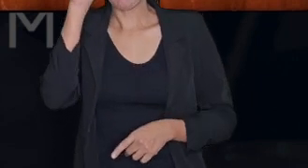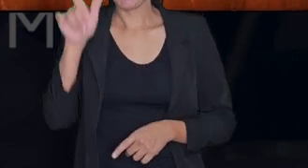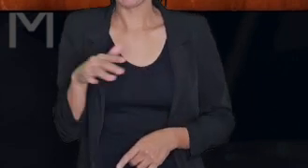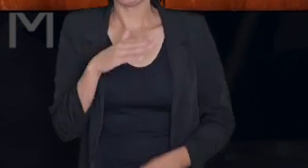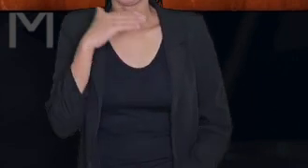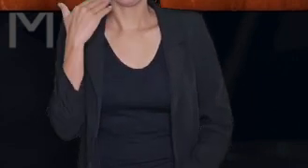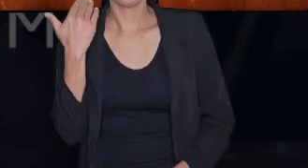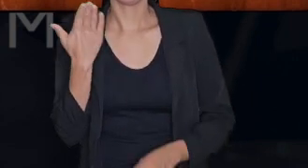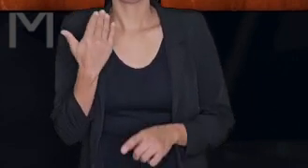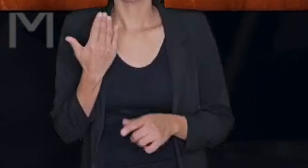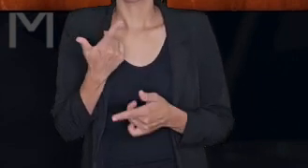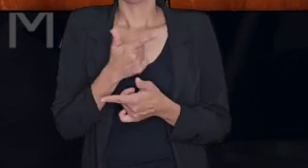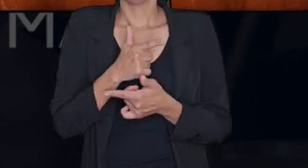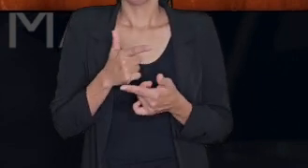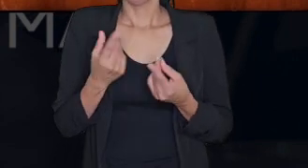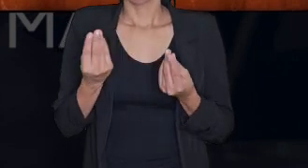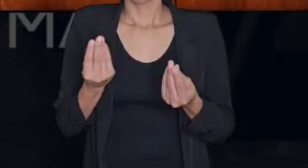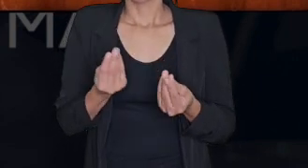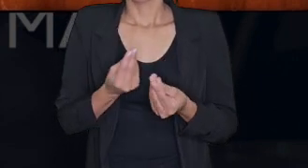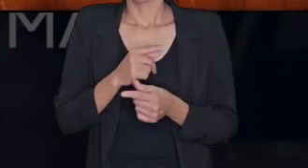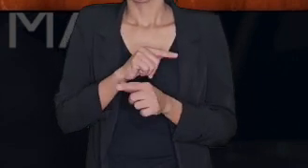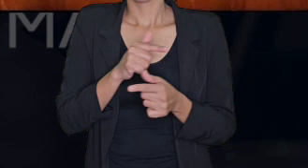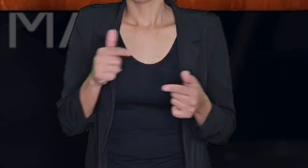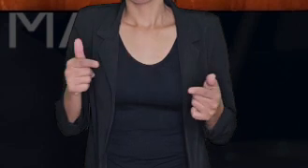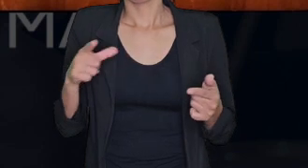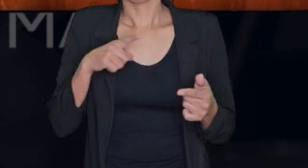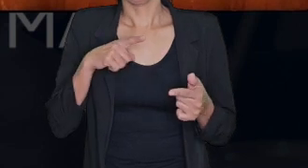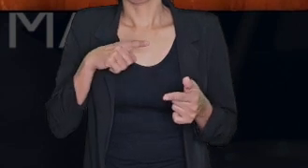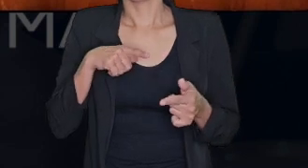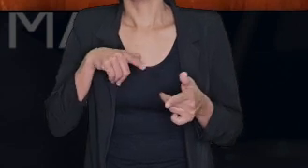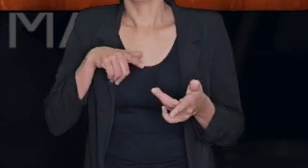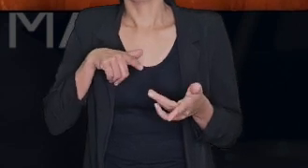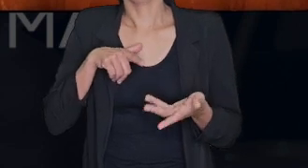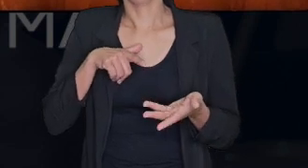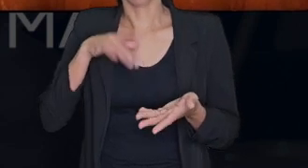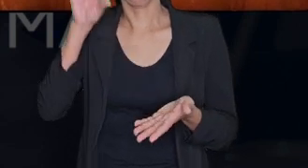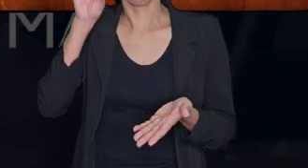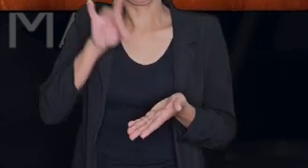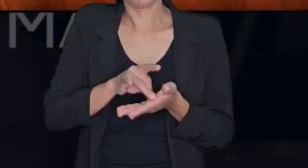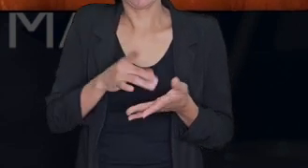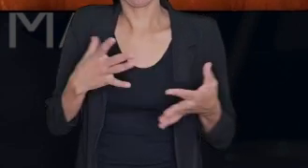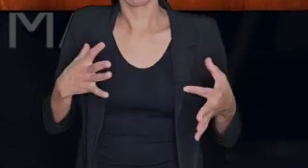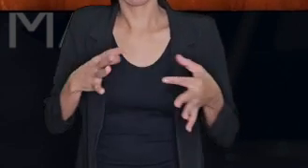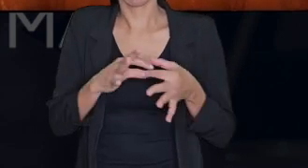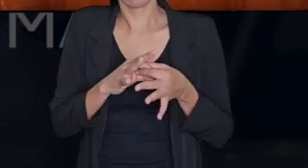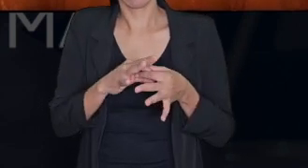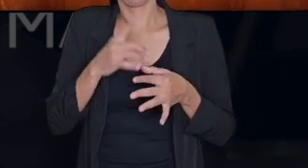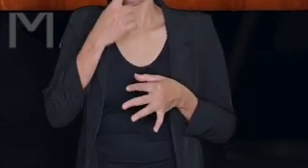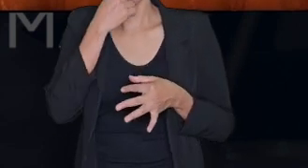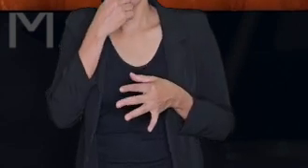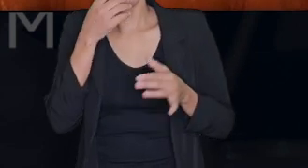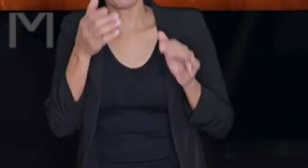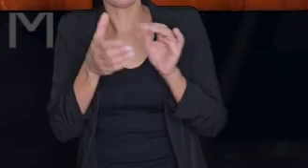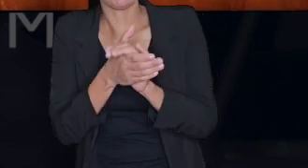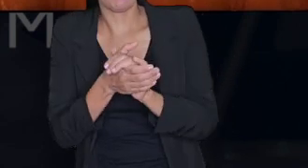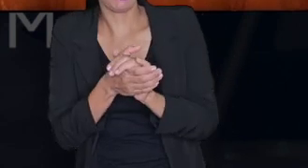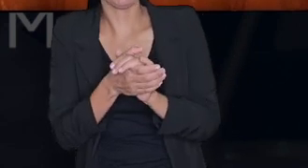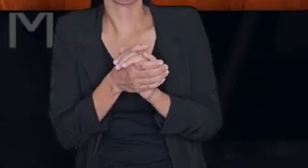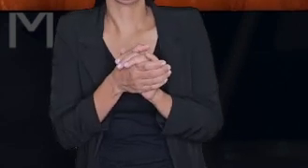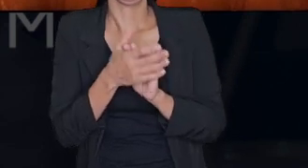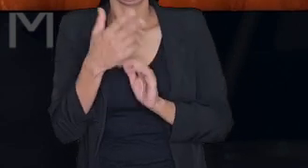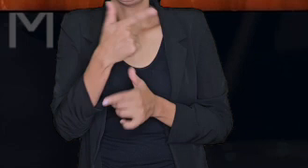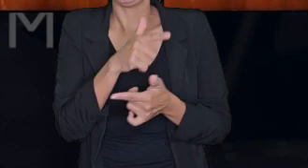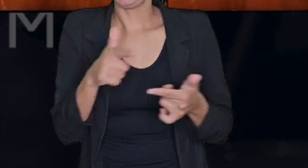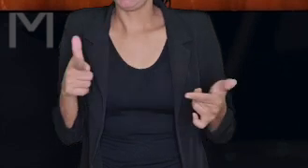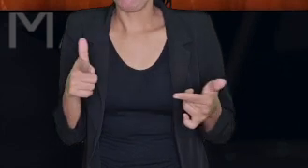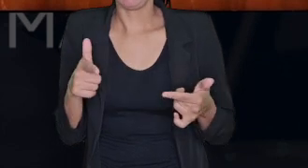ascendentes, que se a pessoa falecida não tivera formalizado o seu vínculo